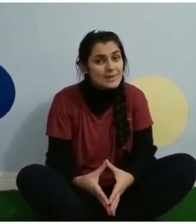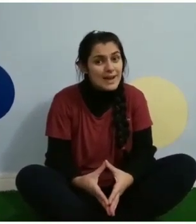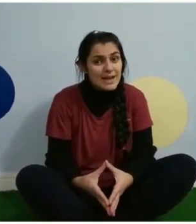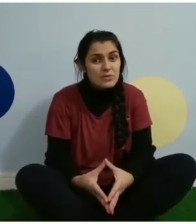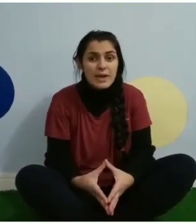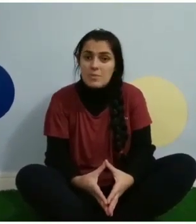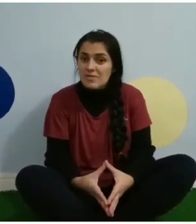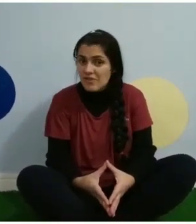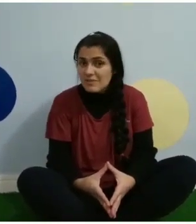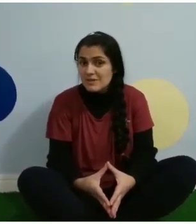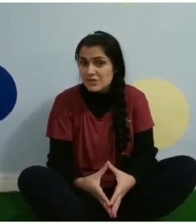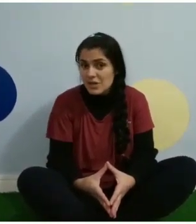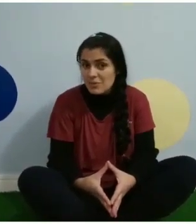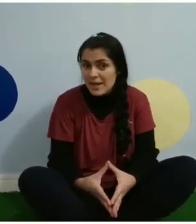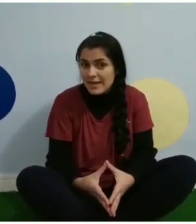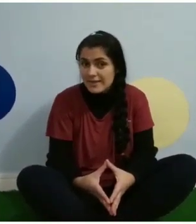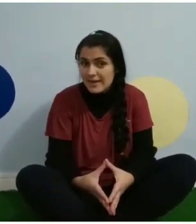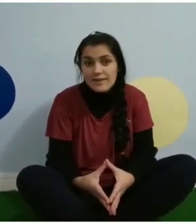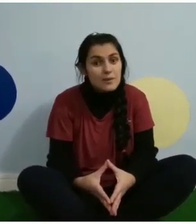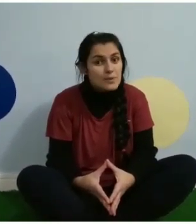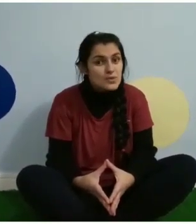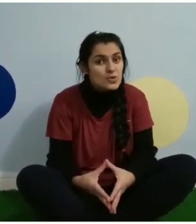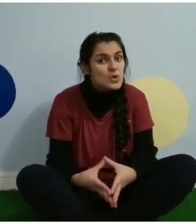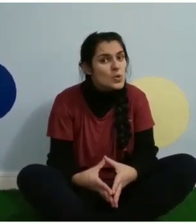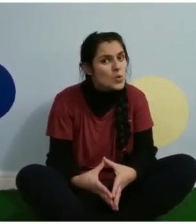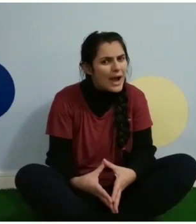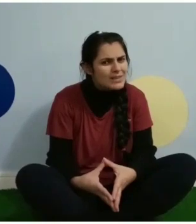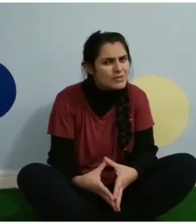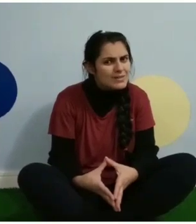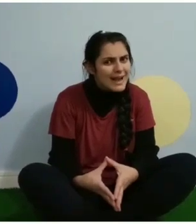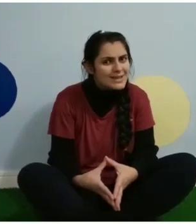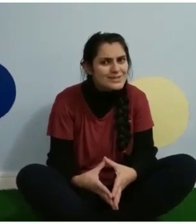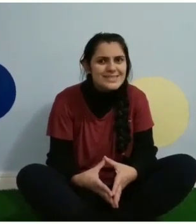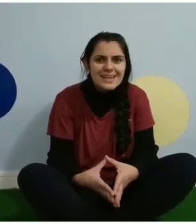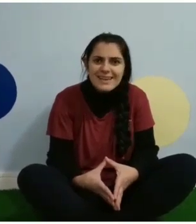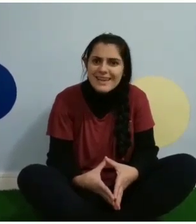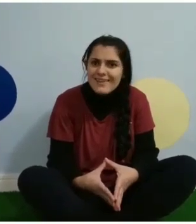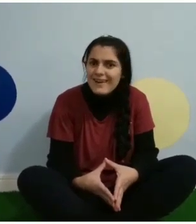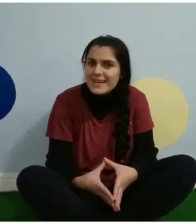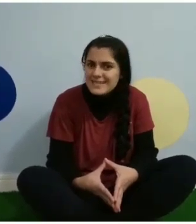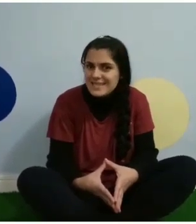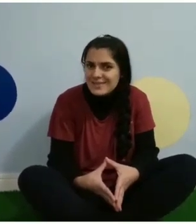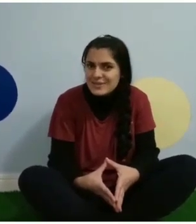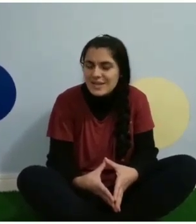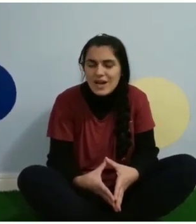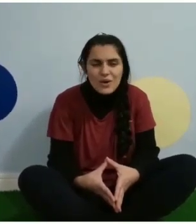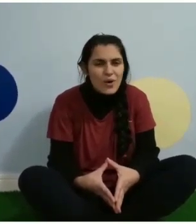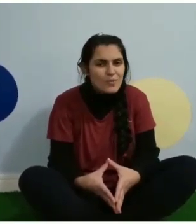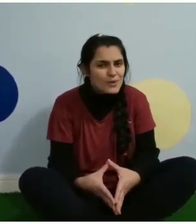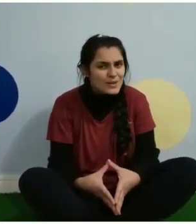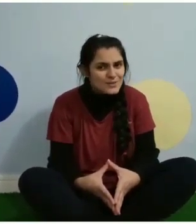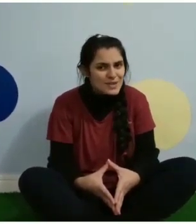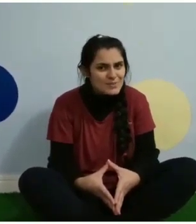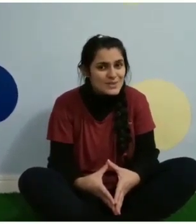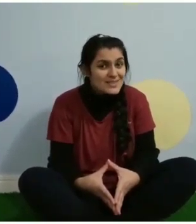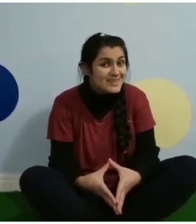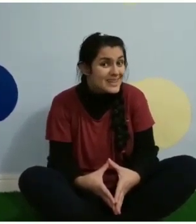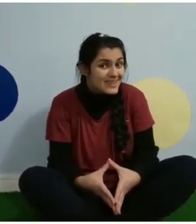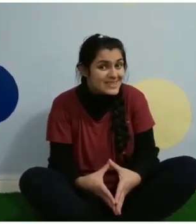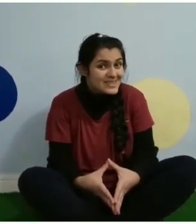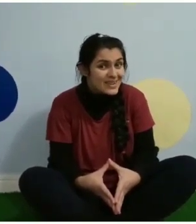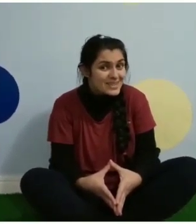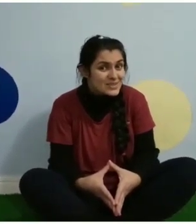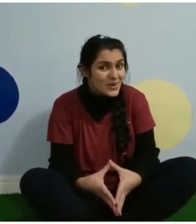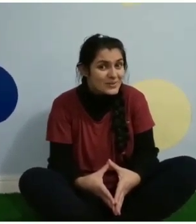O quadrado é uma forma geométrica que possui quatro lados iguaizinhos, como nós vimos